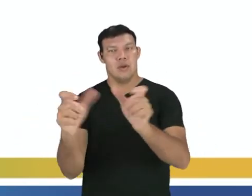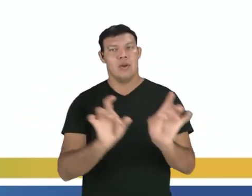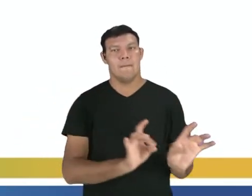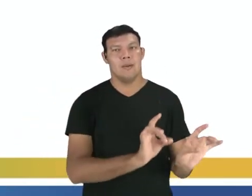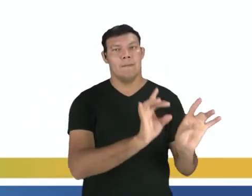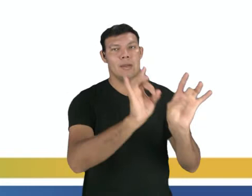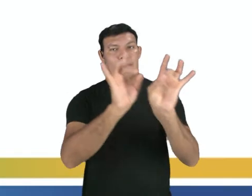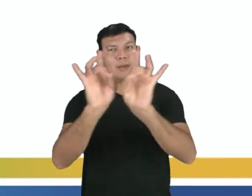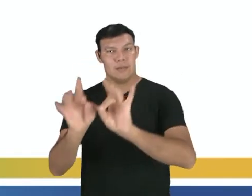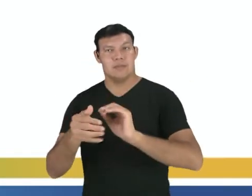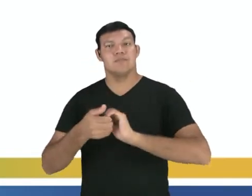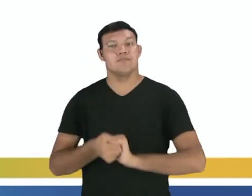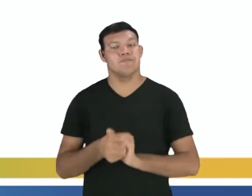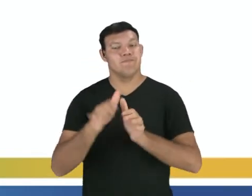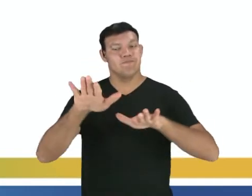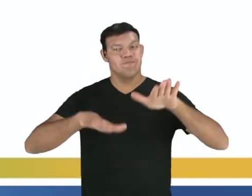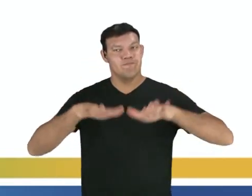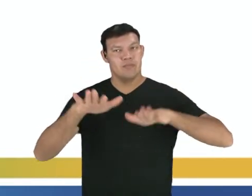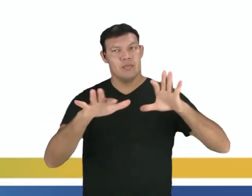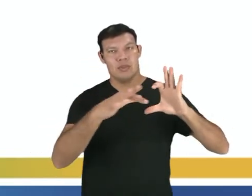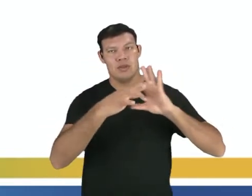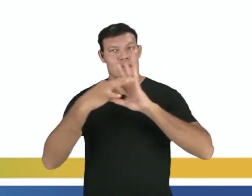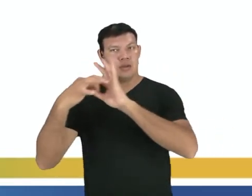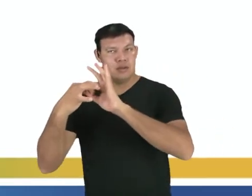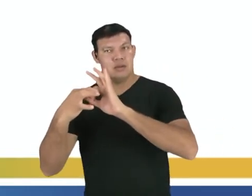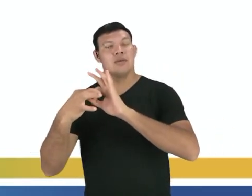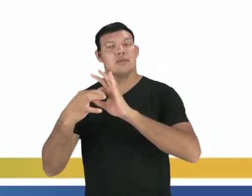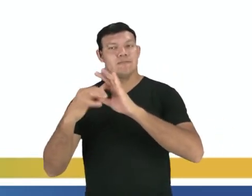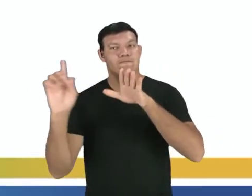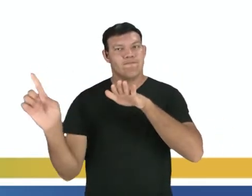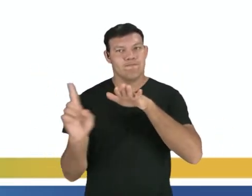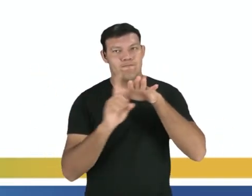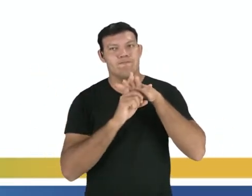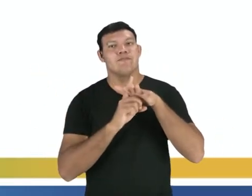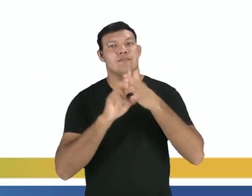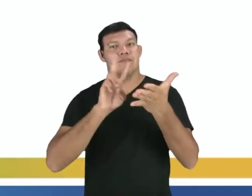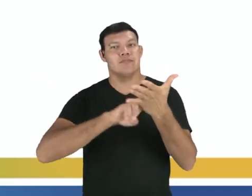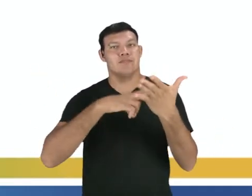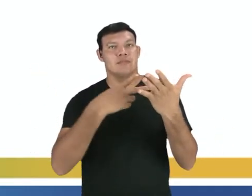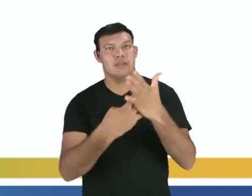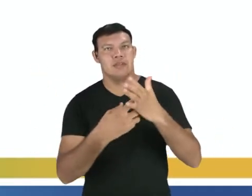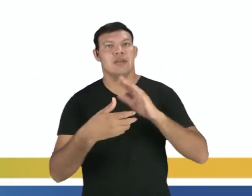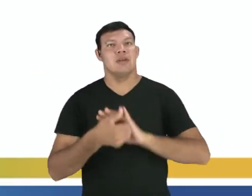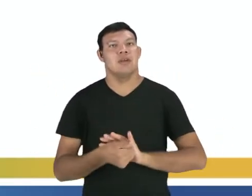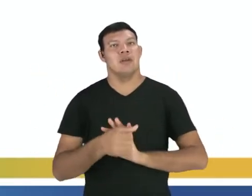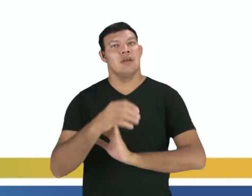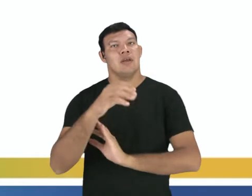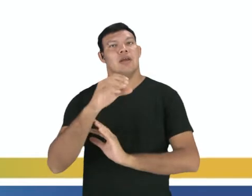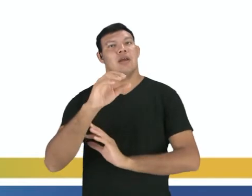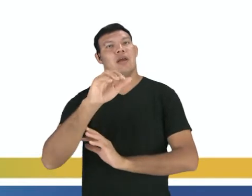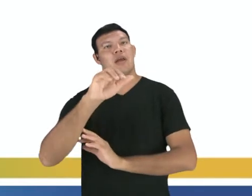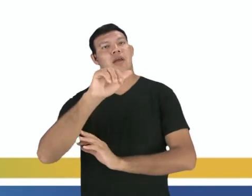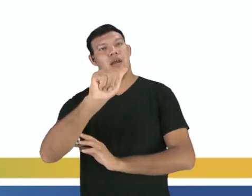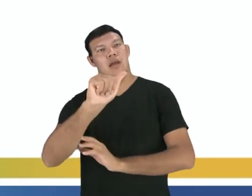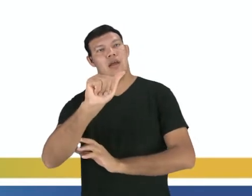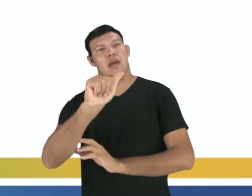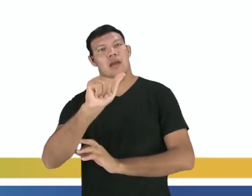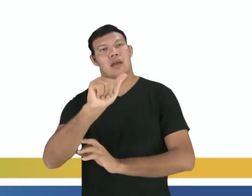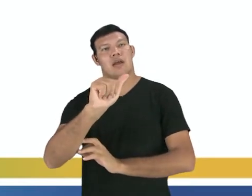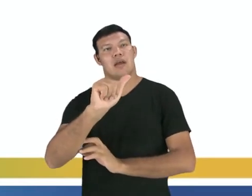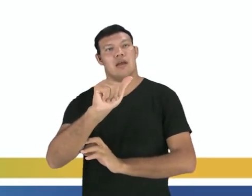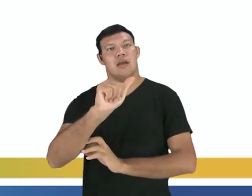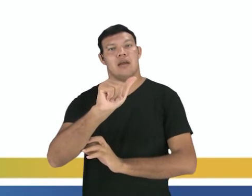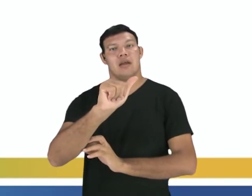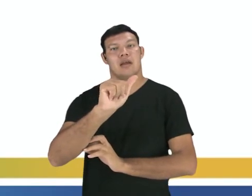específicos dependendo do contexto em que se insere ela pode significar a ou as em na